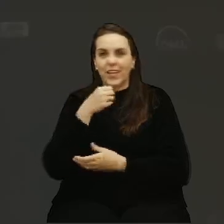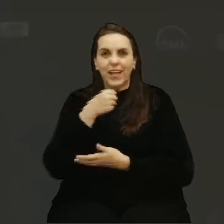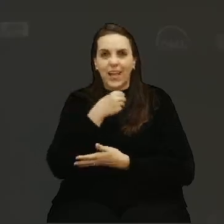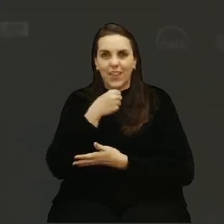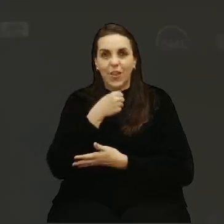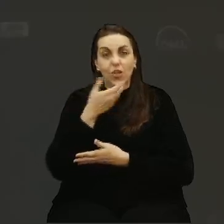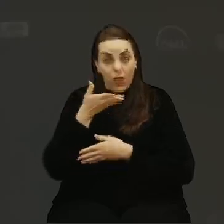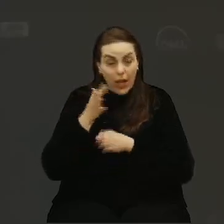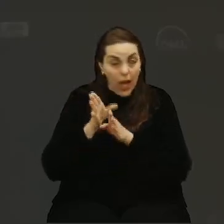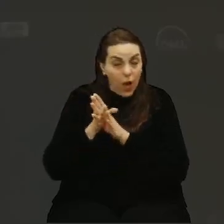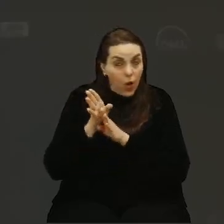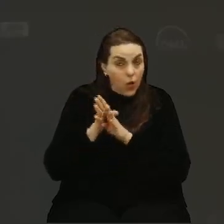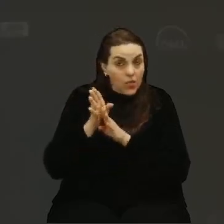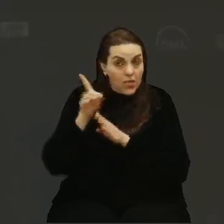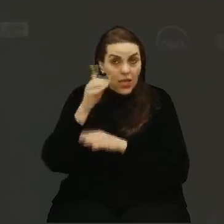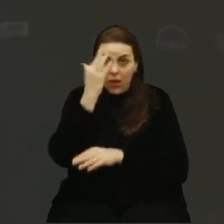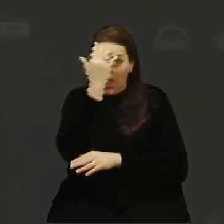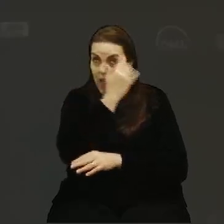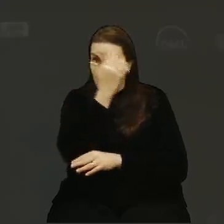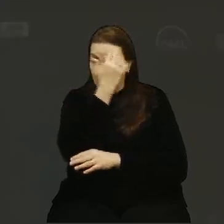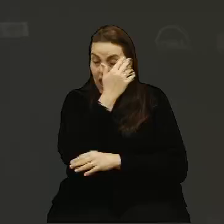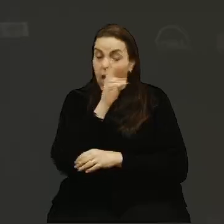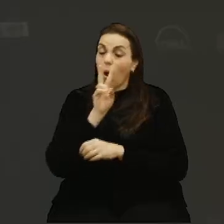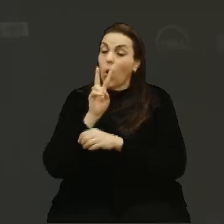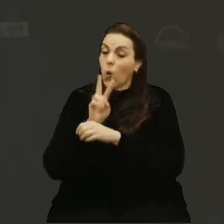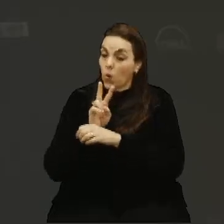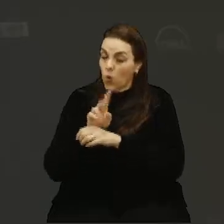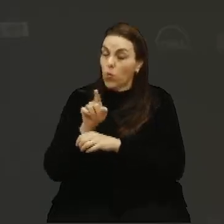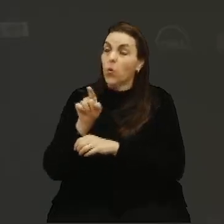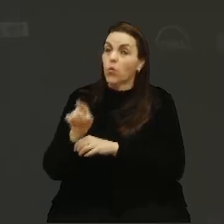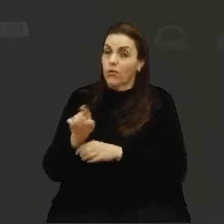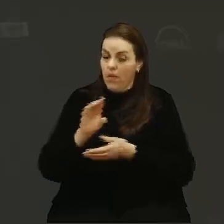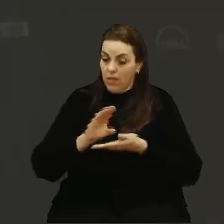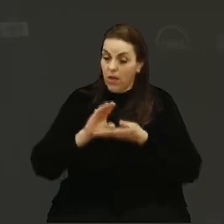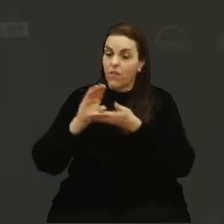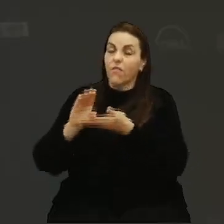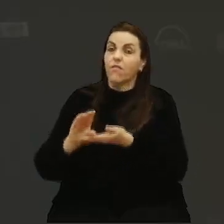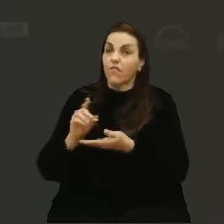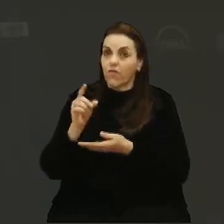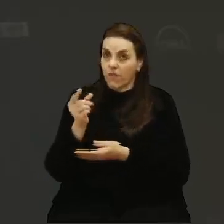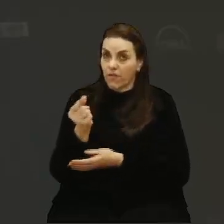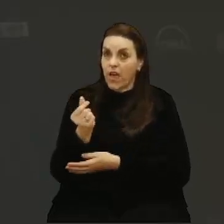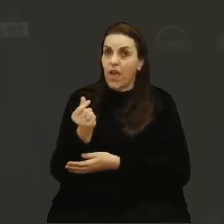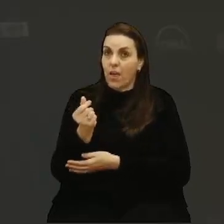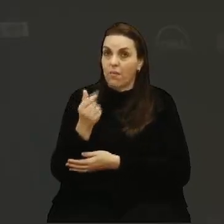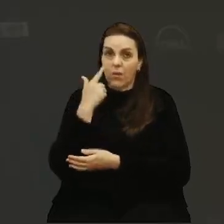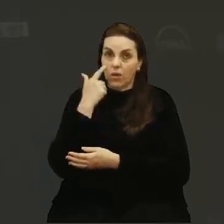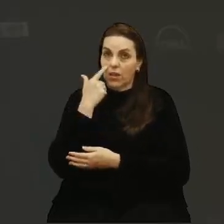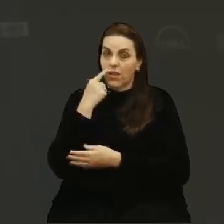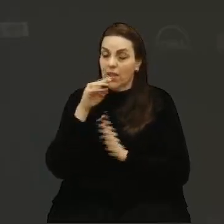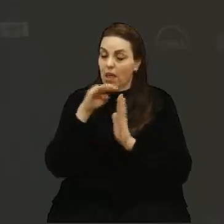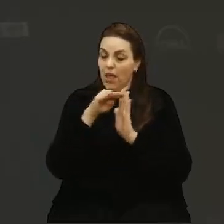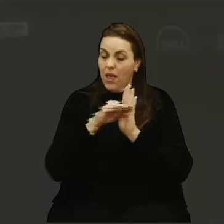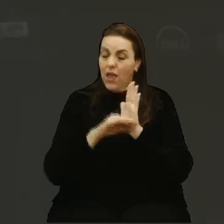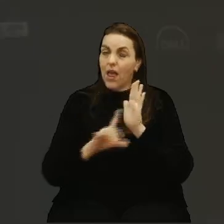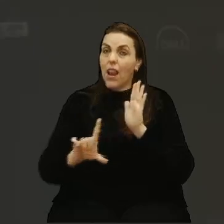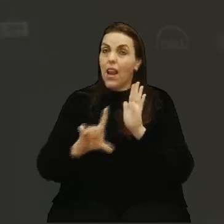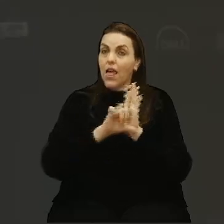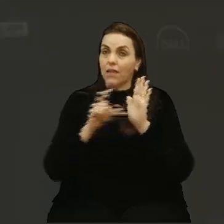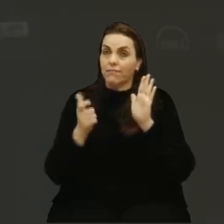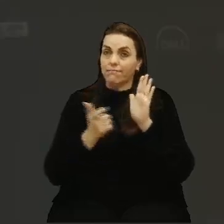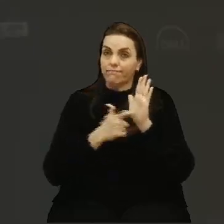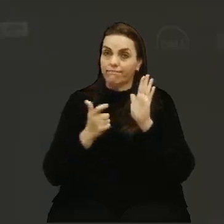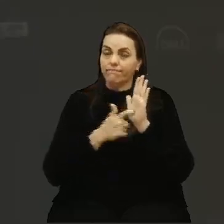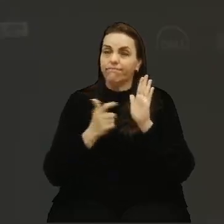o prefeito Adiló, que é tome cuidado com a destinação de verba de conselho para fim que não tem previsão na lei. Porque, às